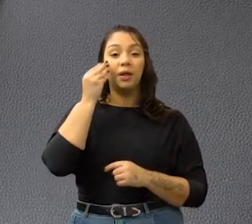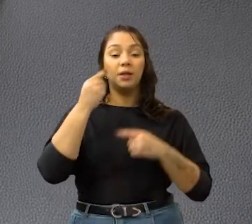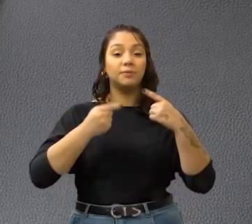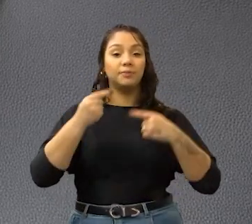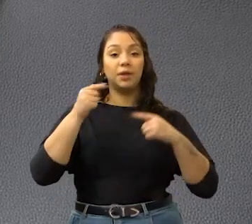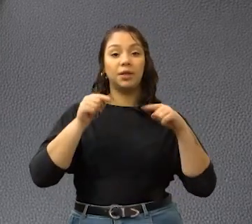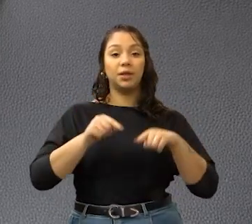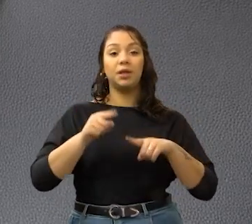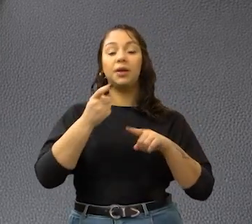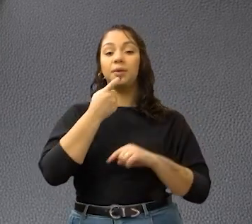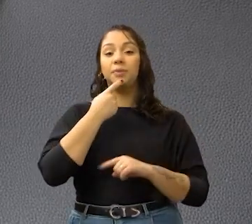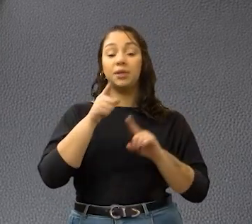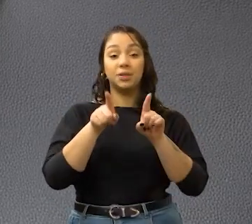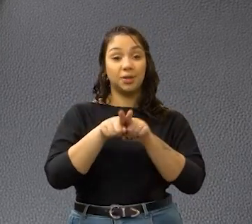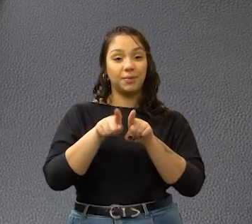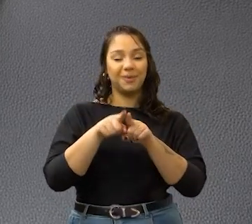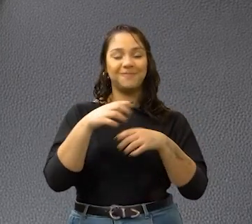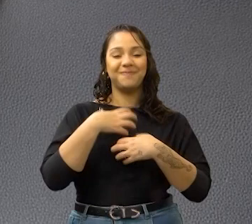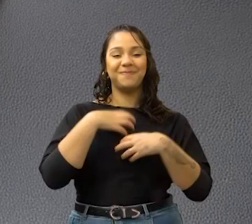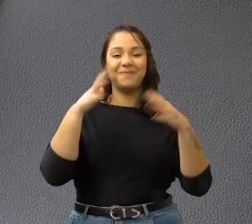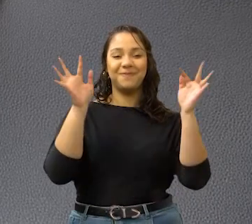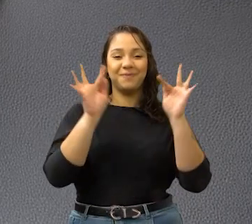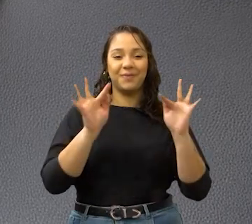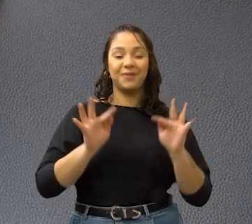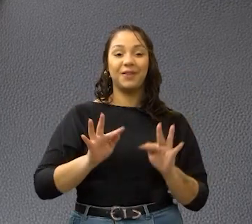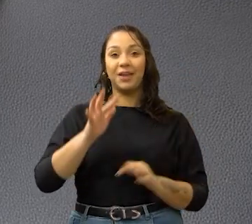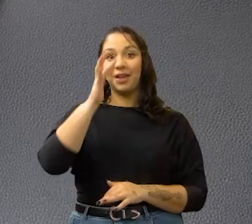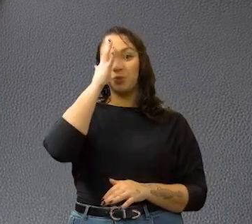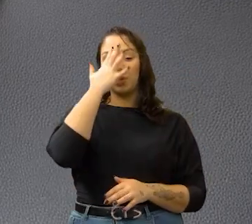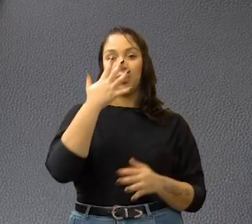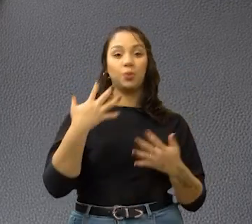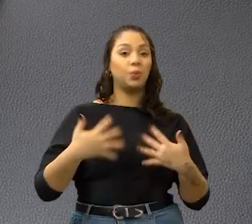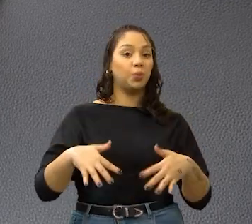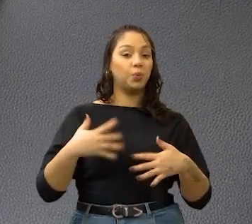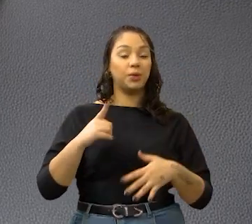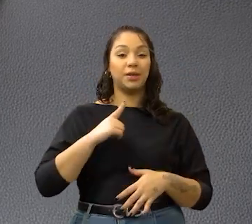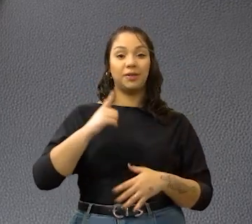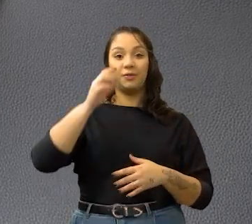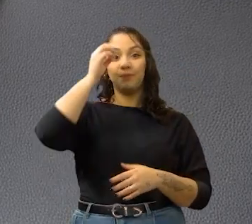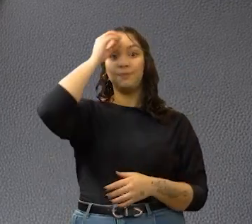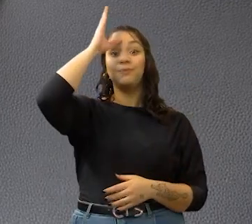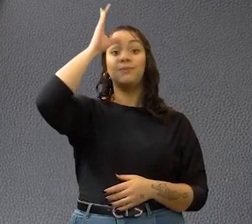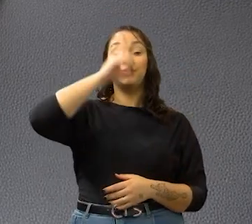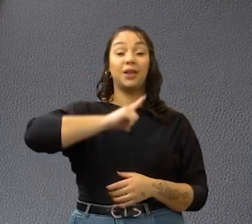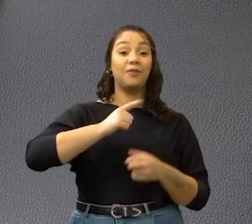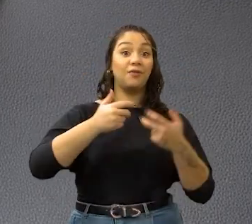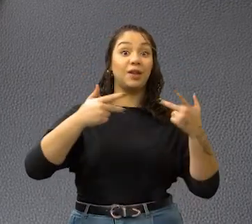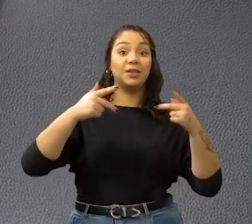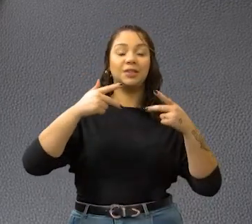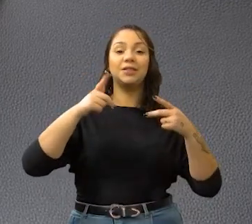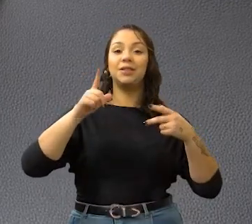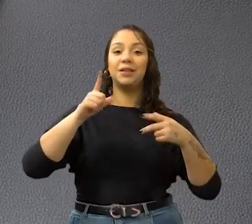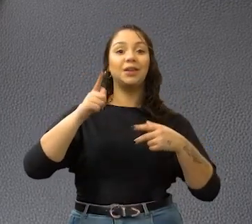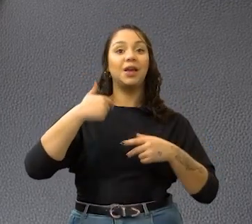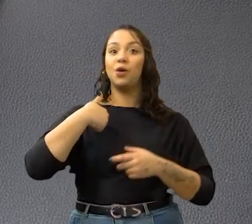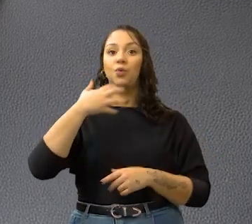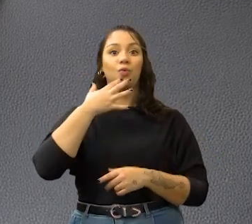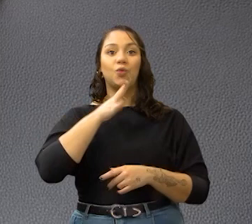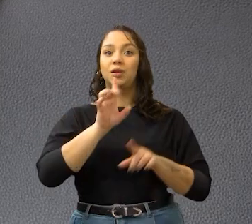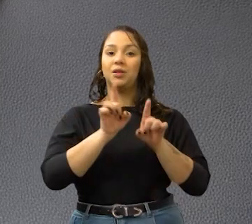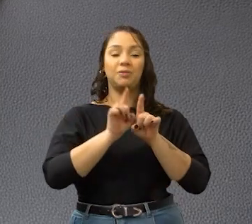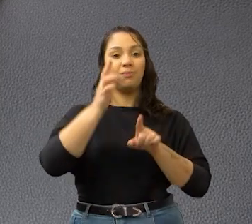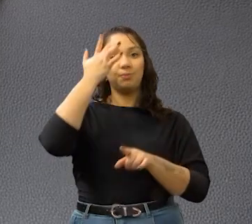debate para Campinas também. Então, eu fiquei muito feliz com o resultado, acho que foi muito enriquecedor, tem muita coisa que eu de fato também